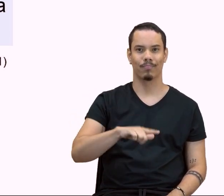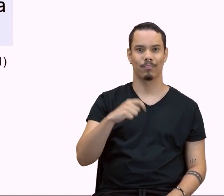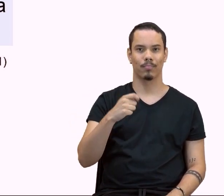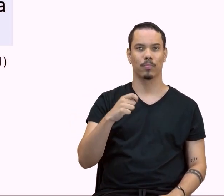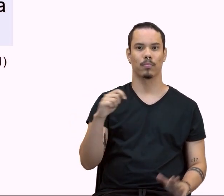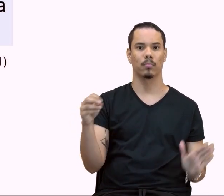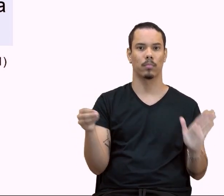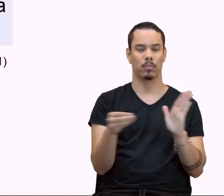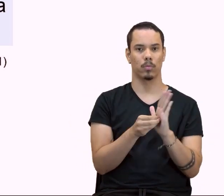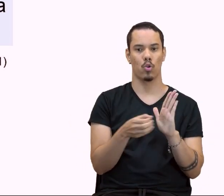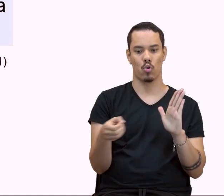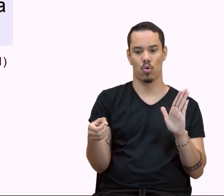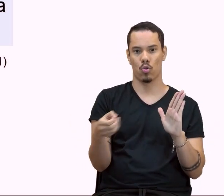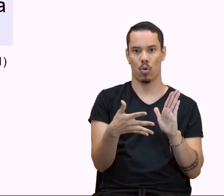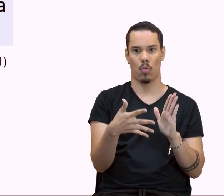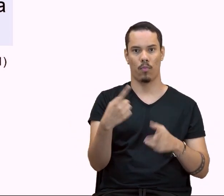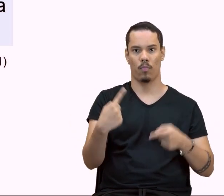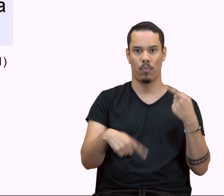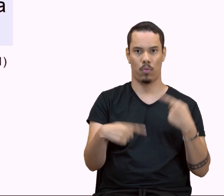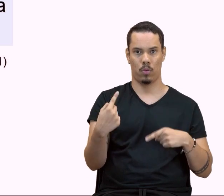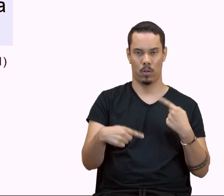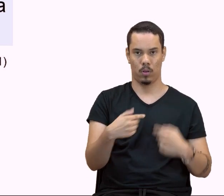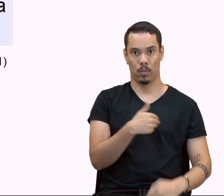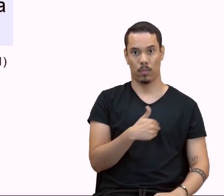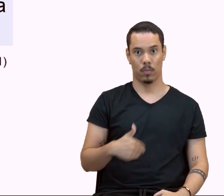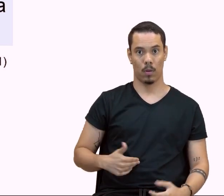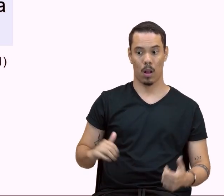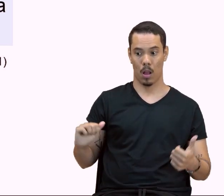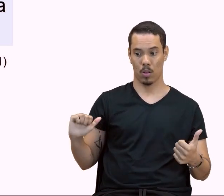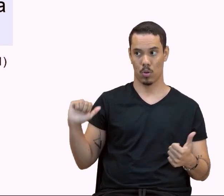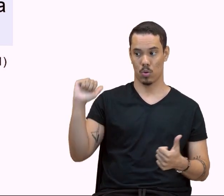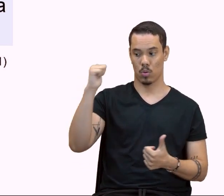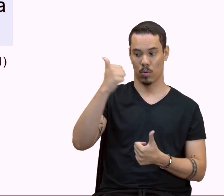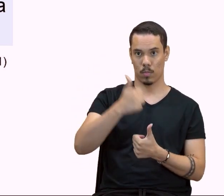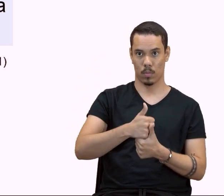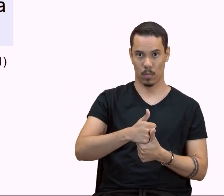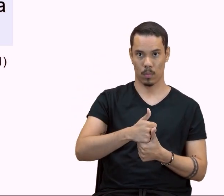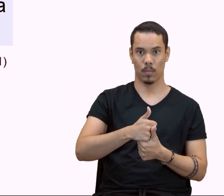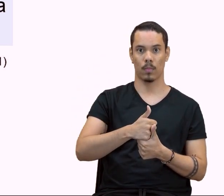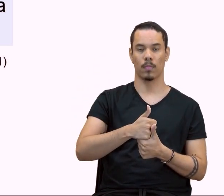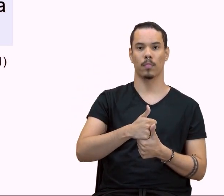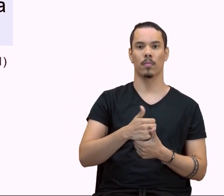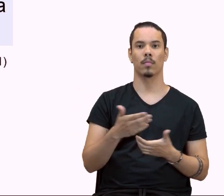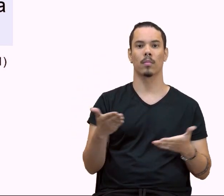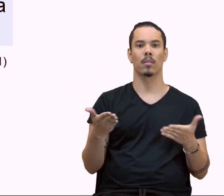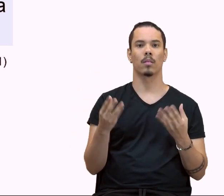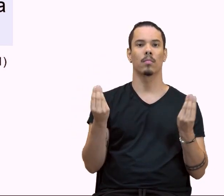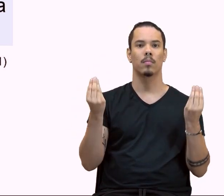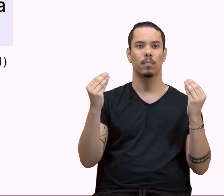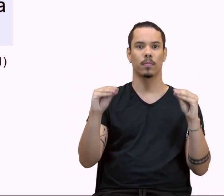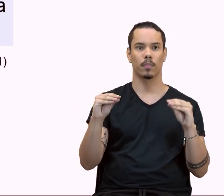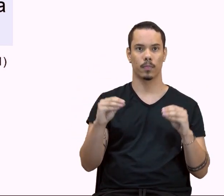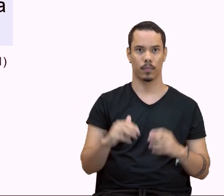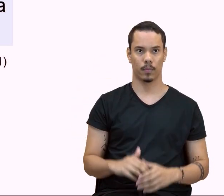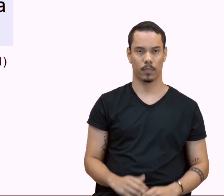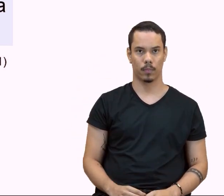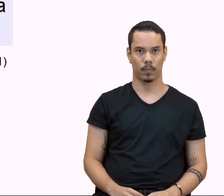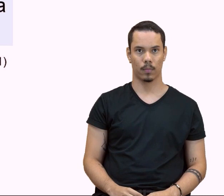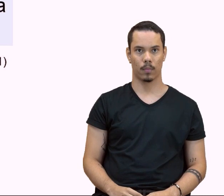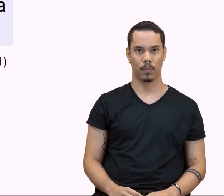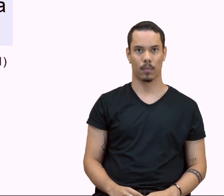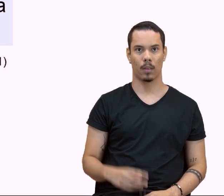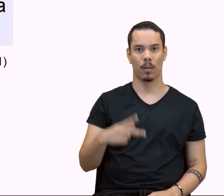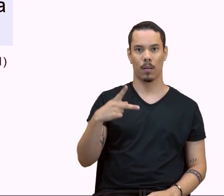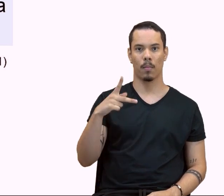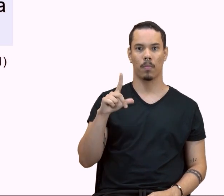política pública e substituiu o Polo Noroeste. E agora, grifa lá, Rogério, pra gente, a palavra